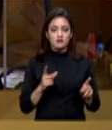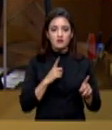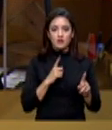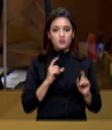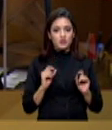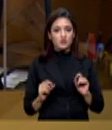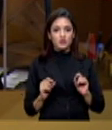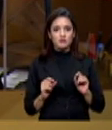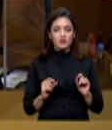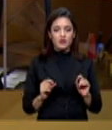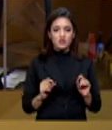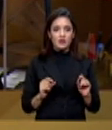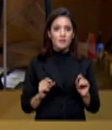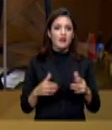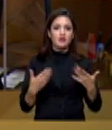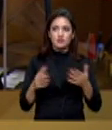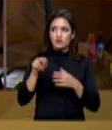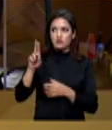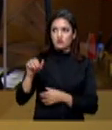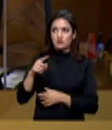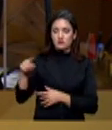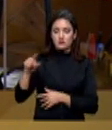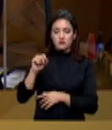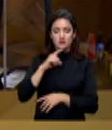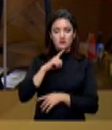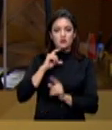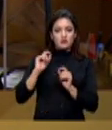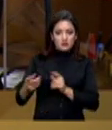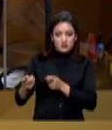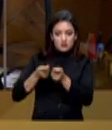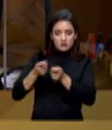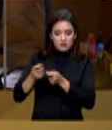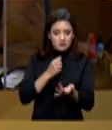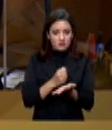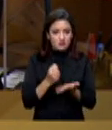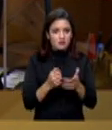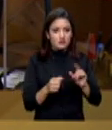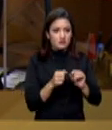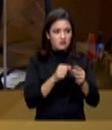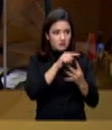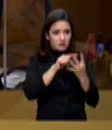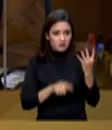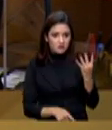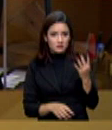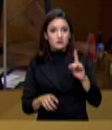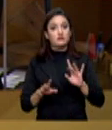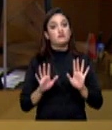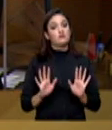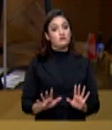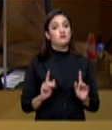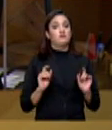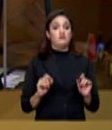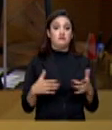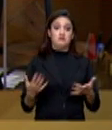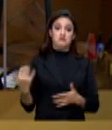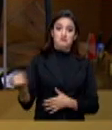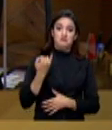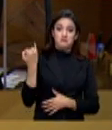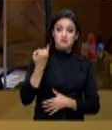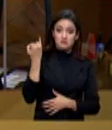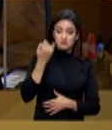sentido afirmar que a união estaria diretamente interferido nos contratos firmados com os entes subnacionais ademais é importante